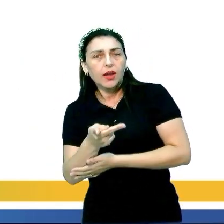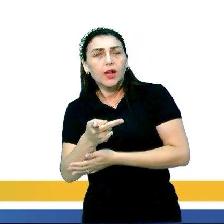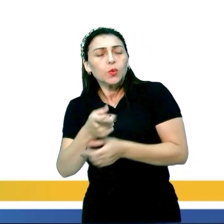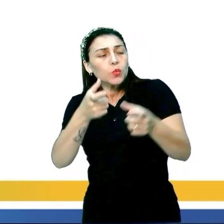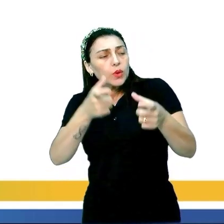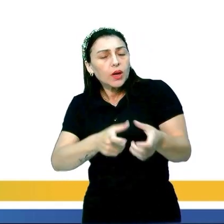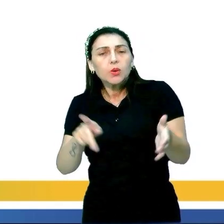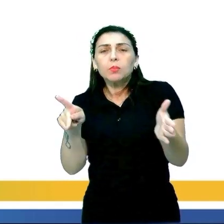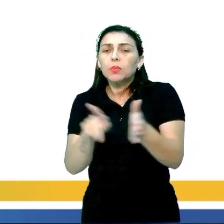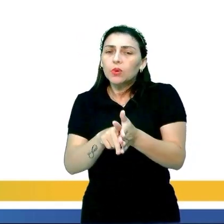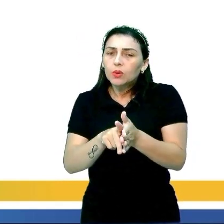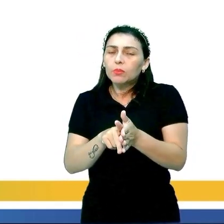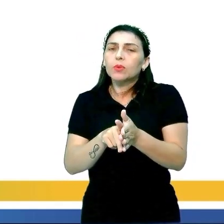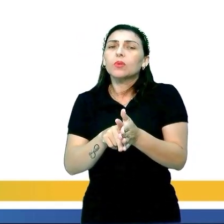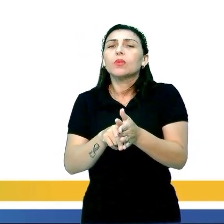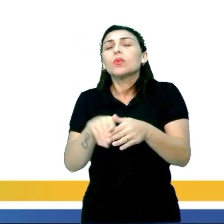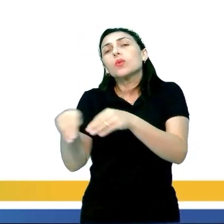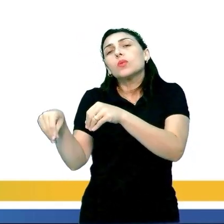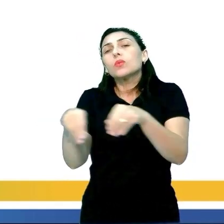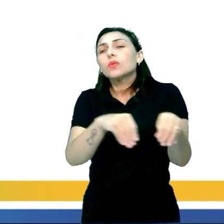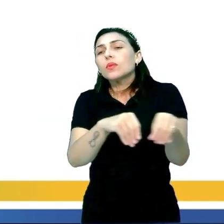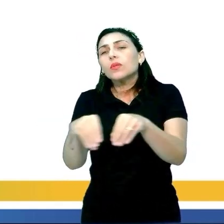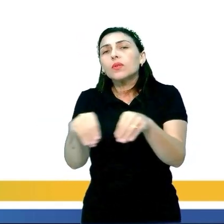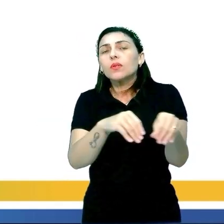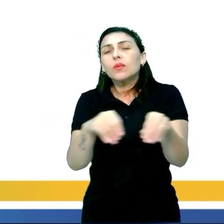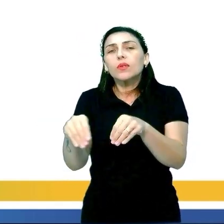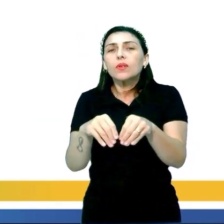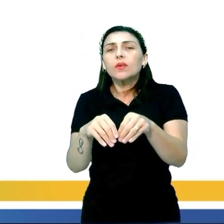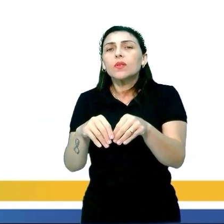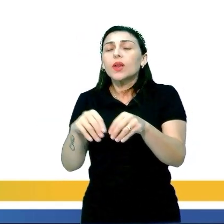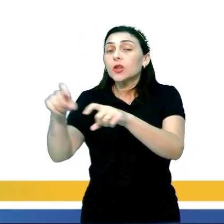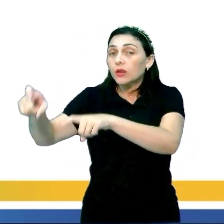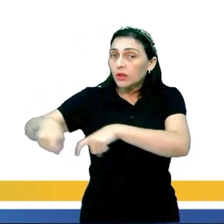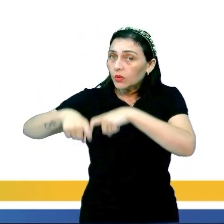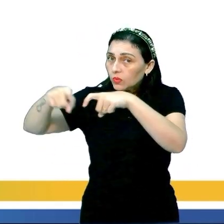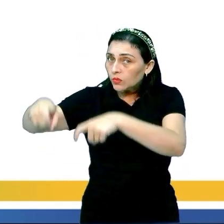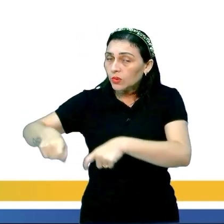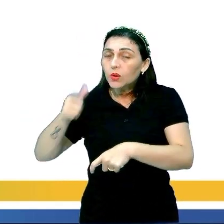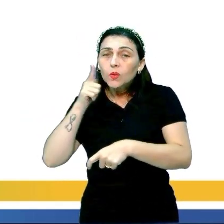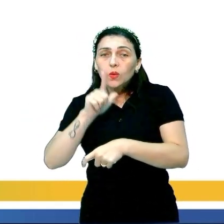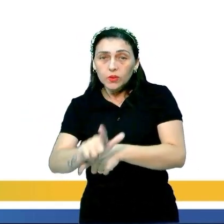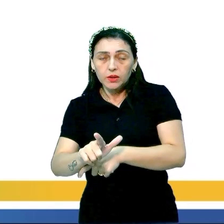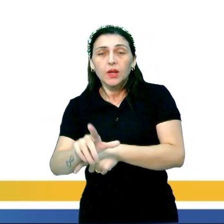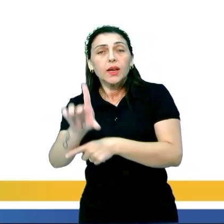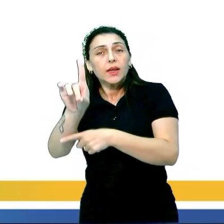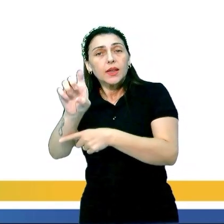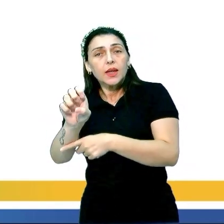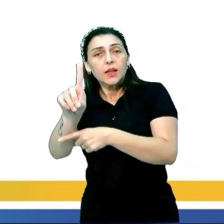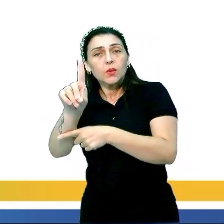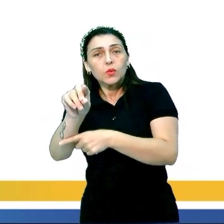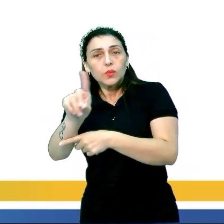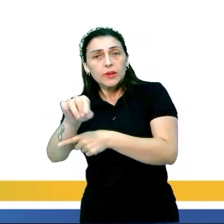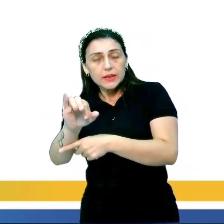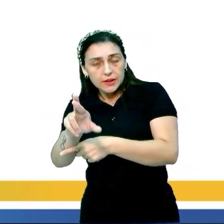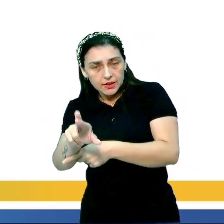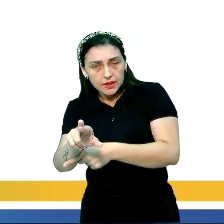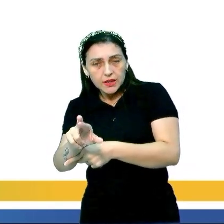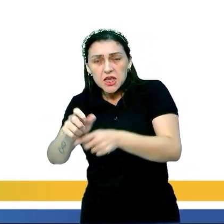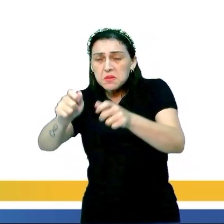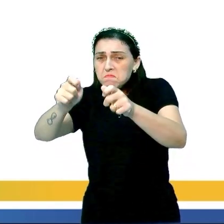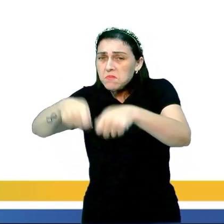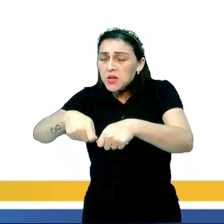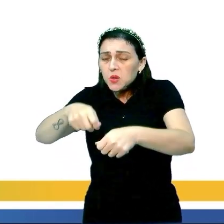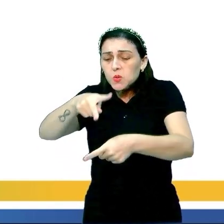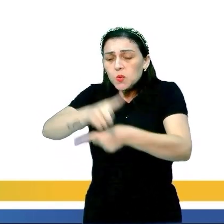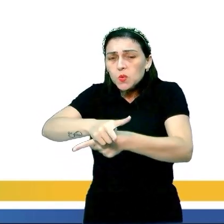de um canto específico, né, numa área possivelmente de agricultura, a gente consegue deduzir isso. Impossibilidade de